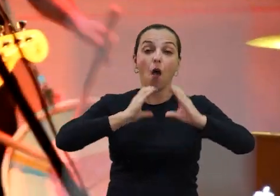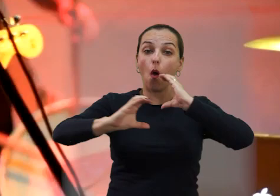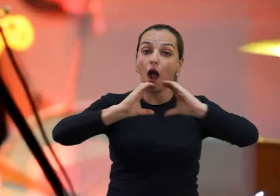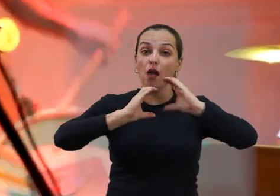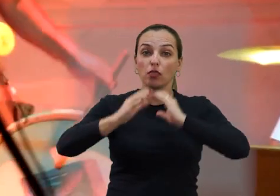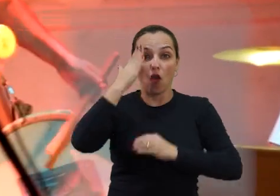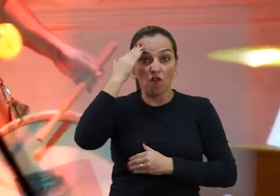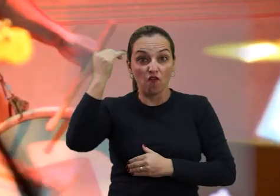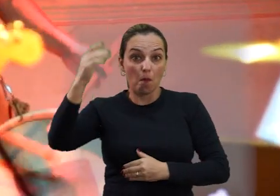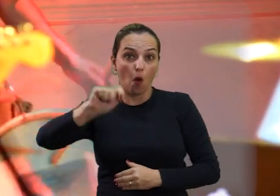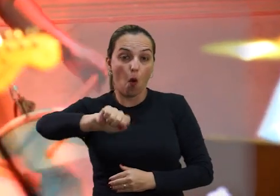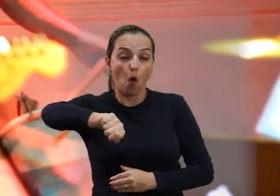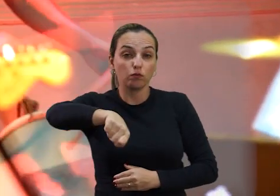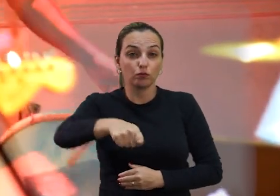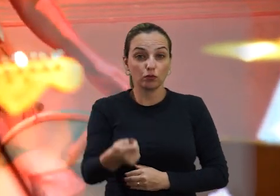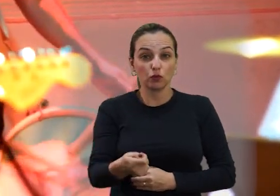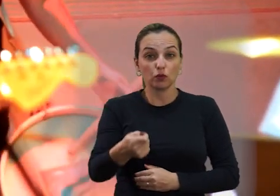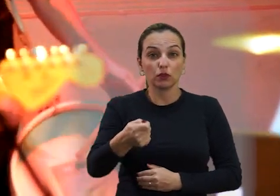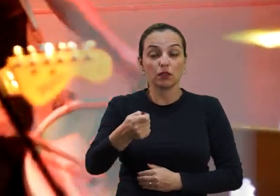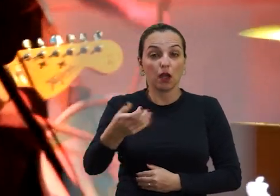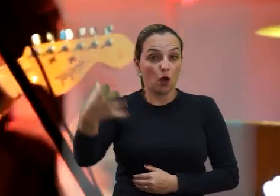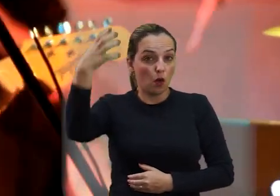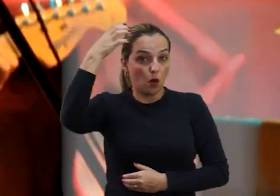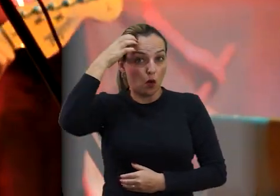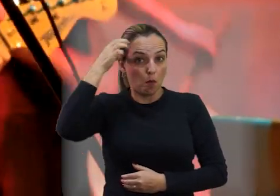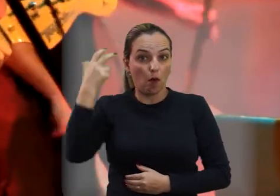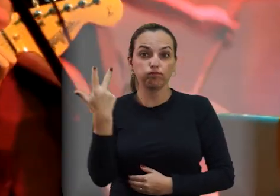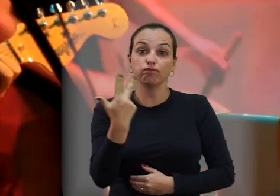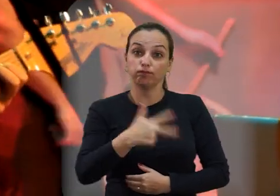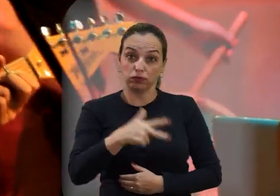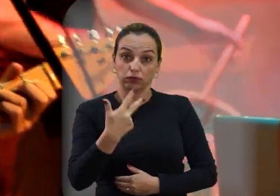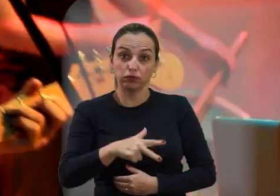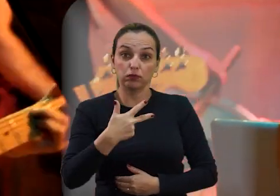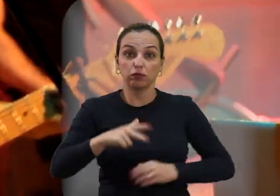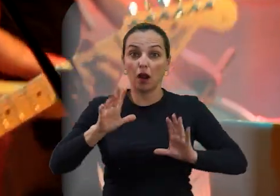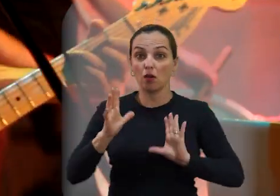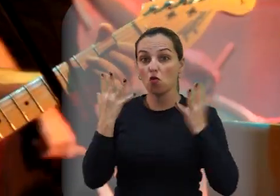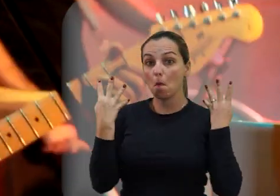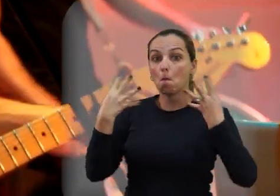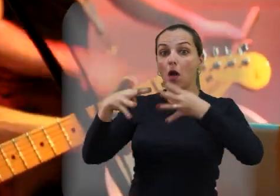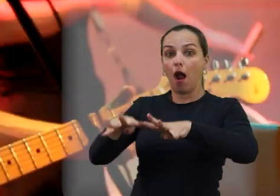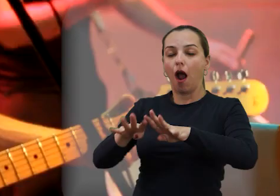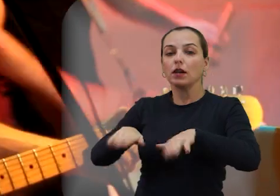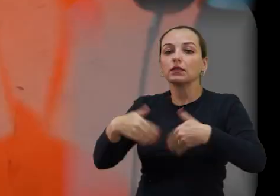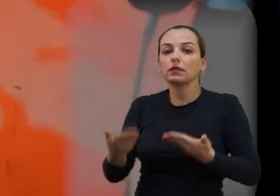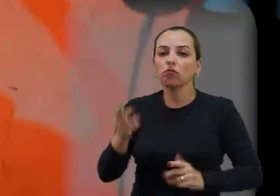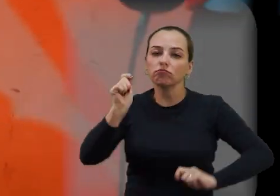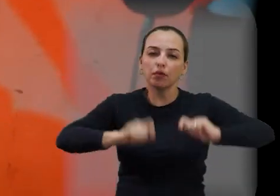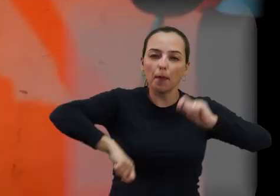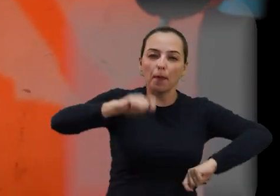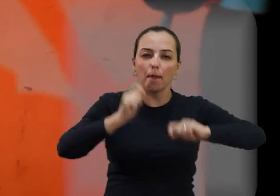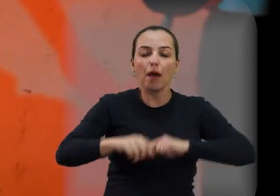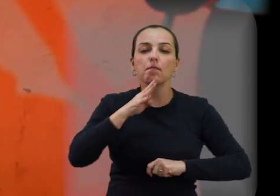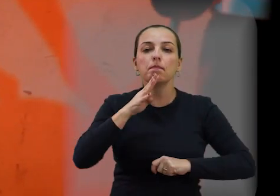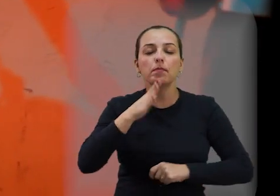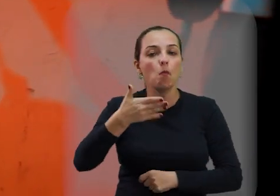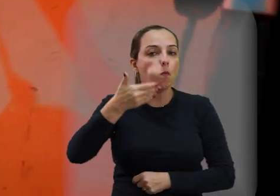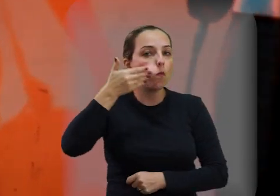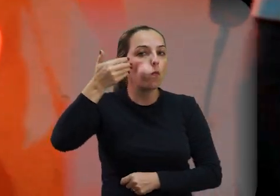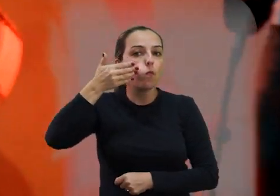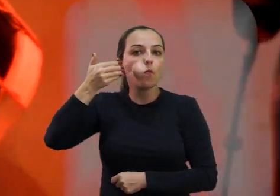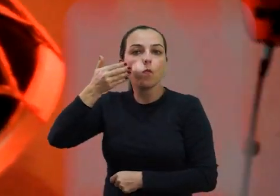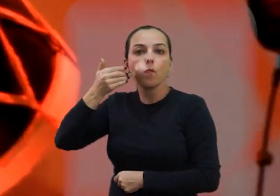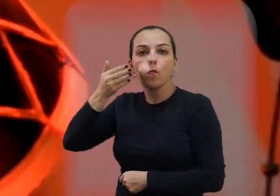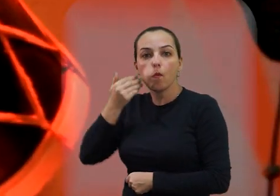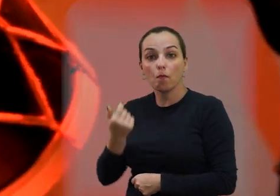de Caranguejos do Canavial. E aí eu toquei nessa banda por um bom tempo. Lá eu conheci o tambor de maracatu, que é a alfaia. Conheci um pouco do